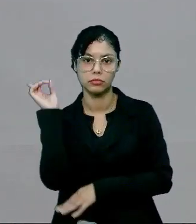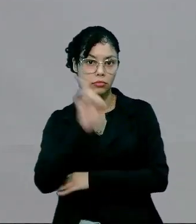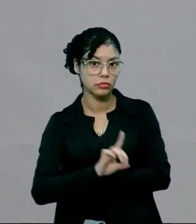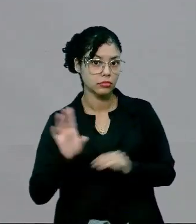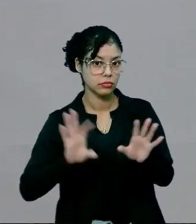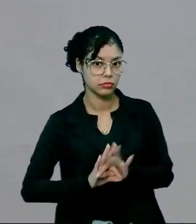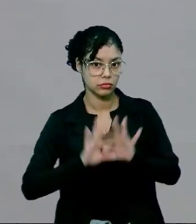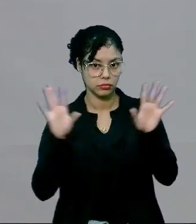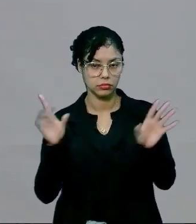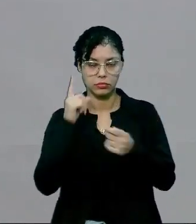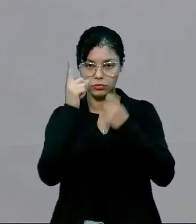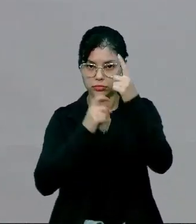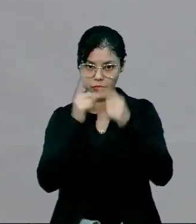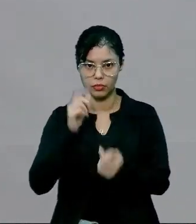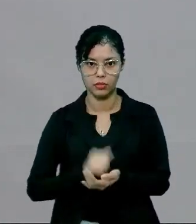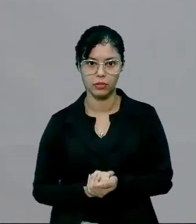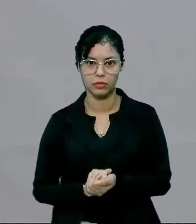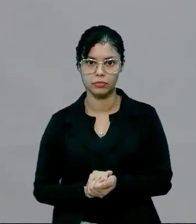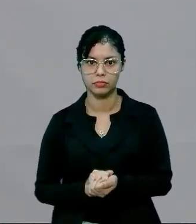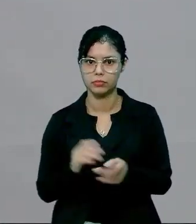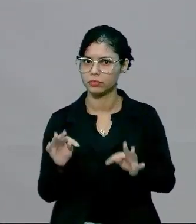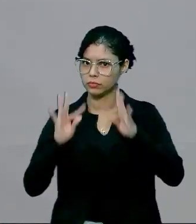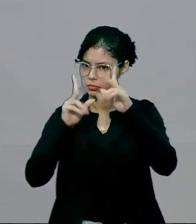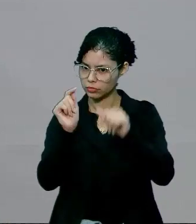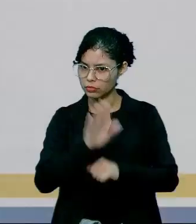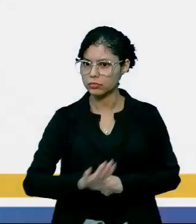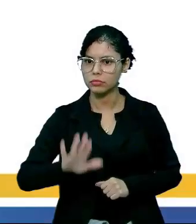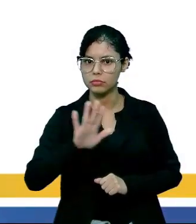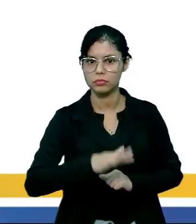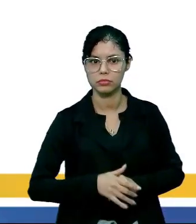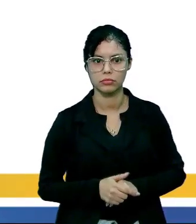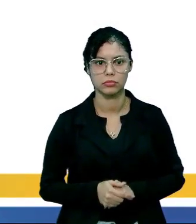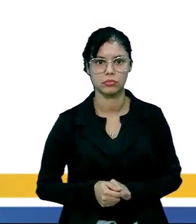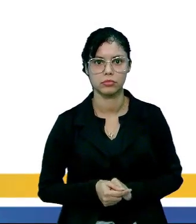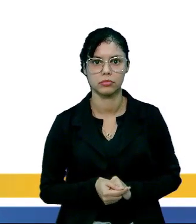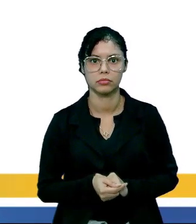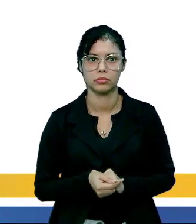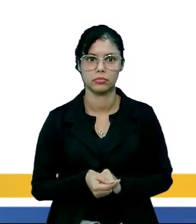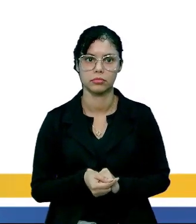direito à liberdade de expressão é absoluto? Vamos continuar.